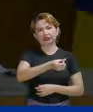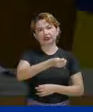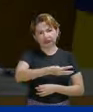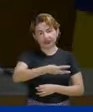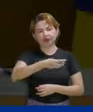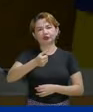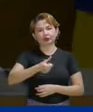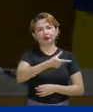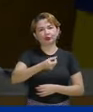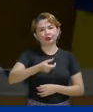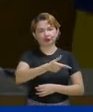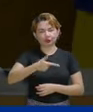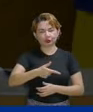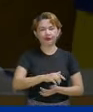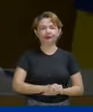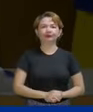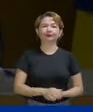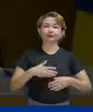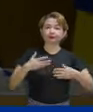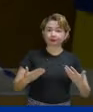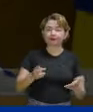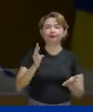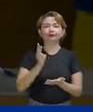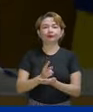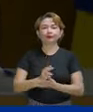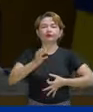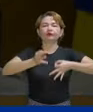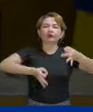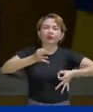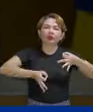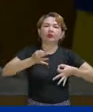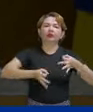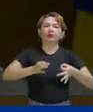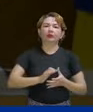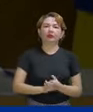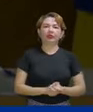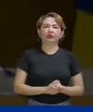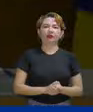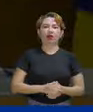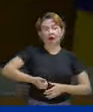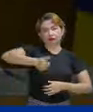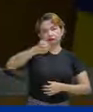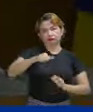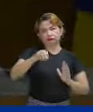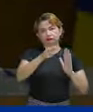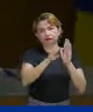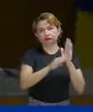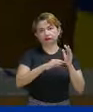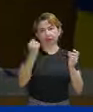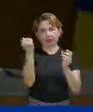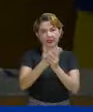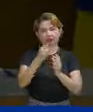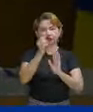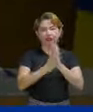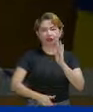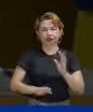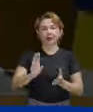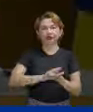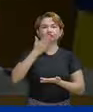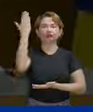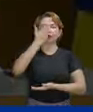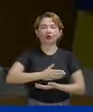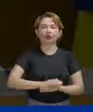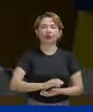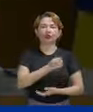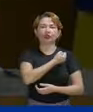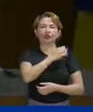0601.367/2022. Então, agora a continuação de julgamento, o número 1 da pauta, embargos de declaração na prestação de